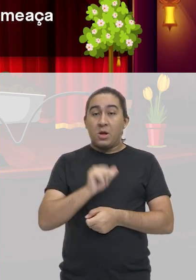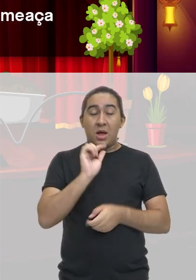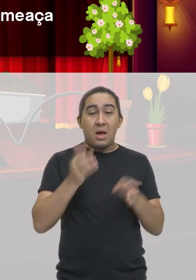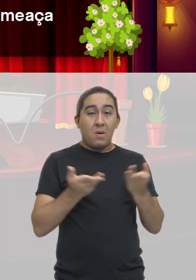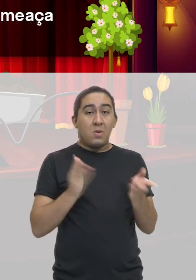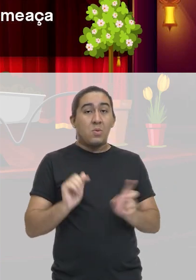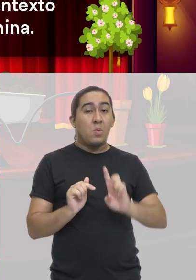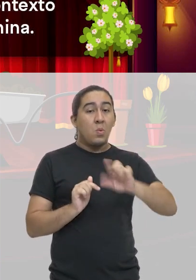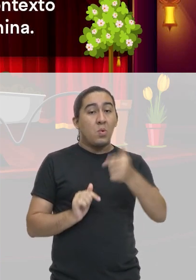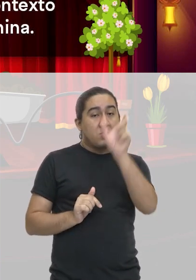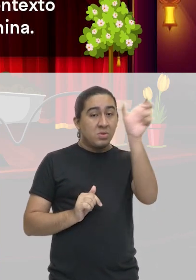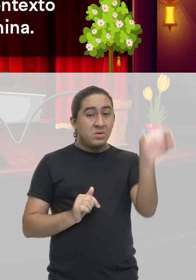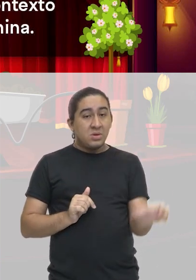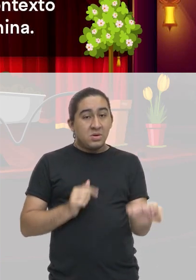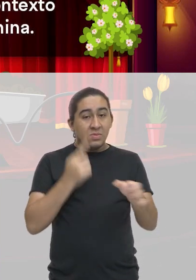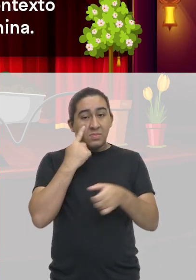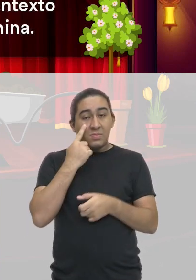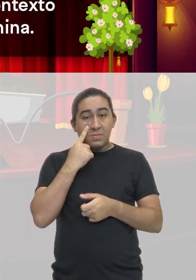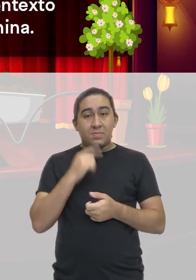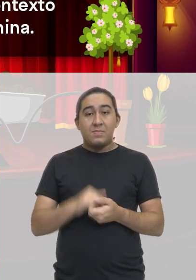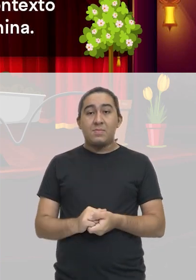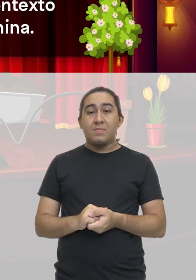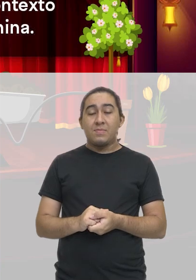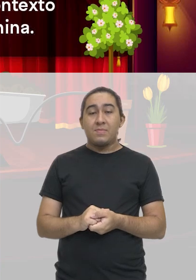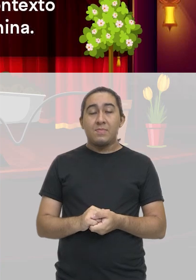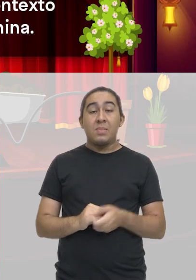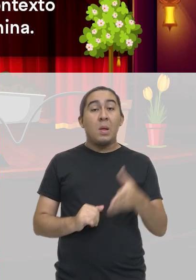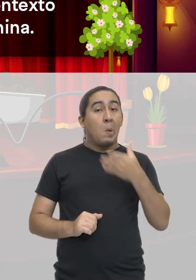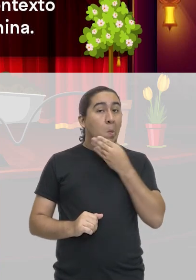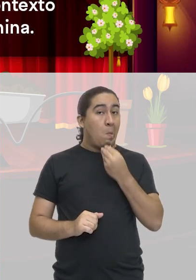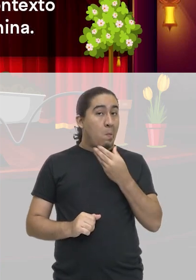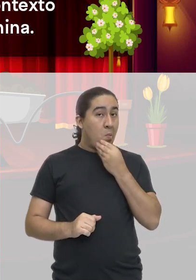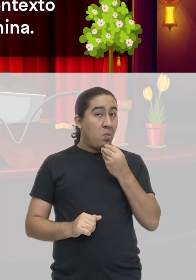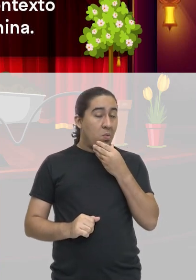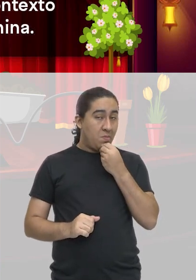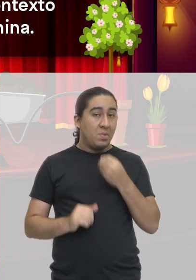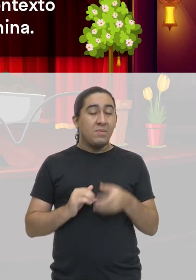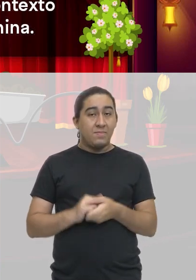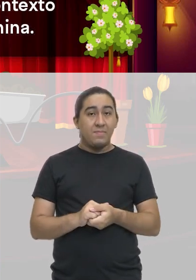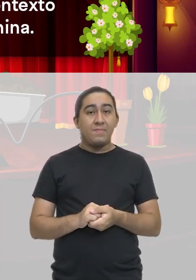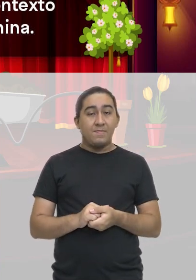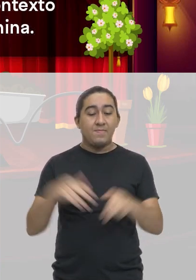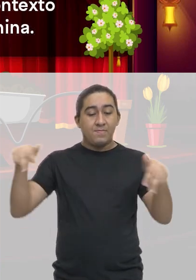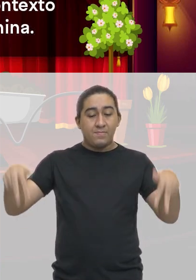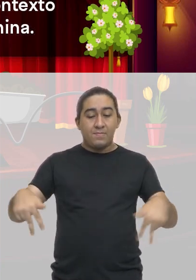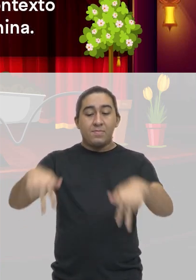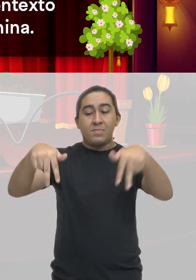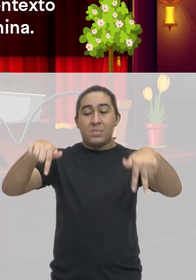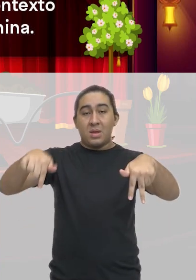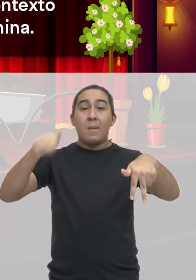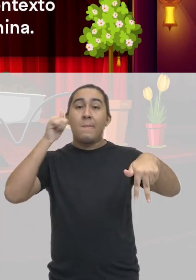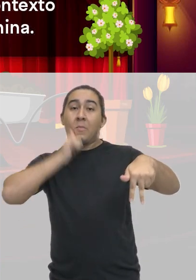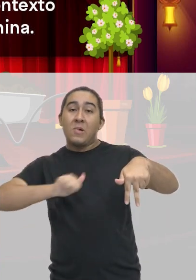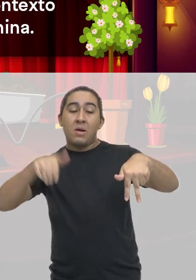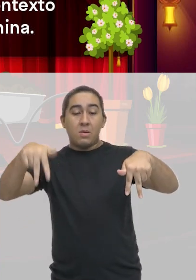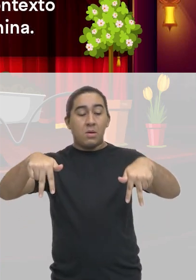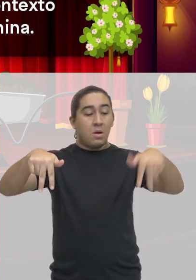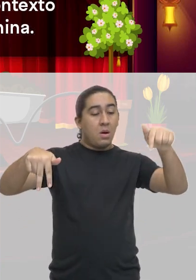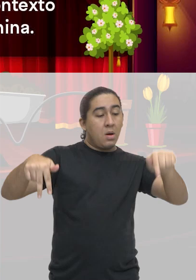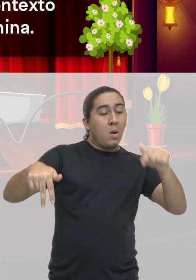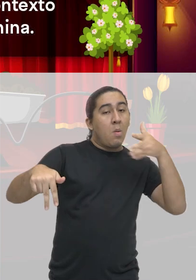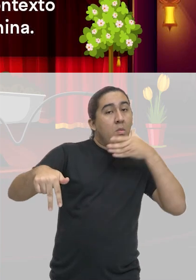um outro personagem. Vamos ver? Então, o homem, um personagem que a moça tece para lhe fazer